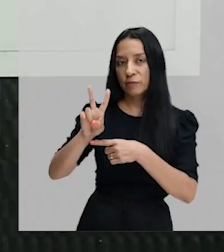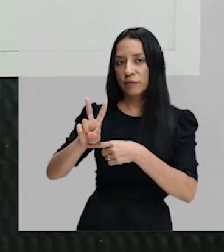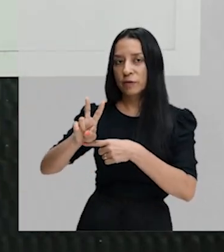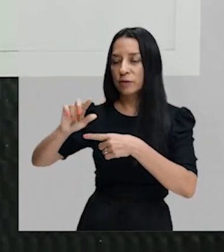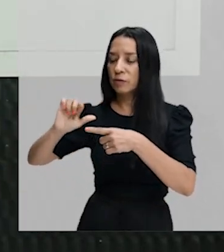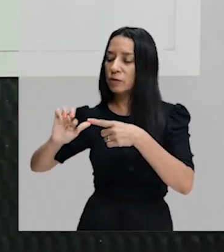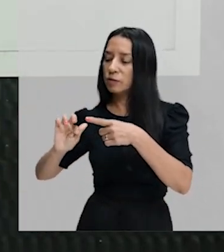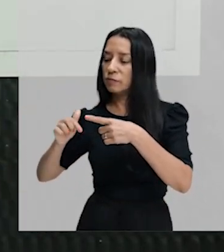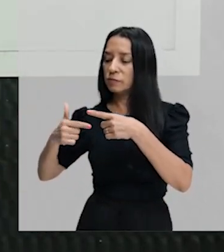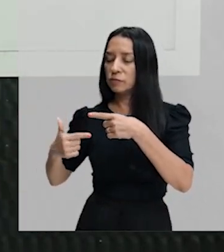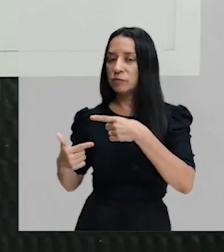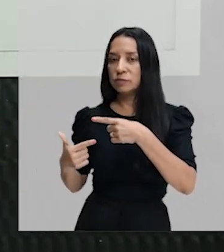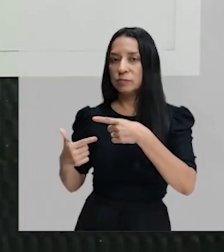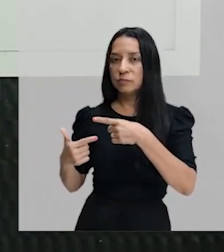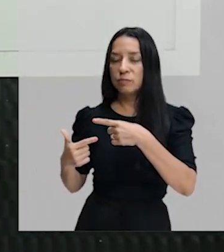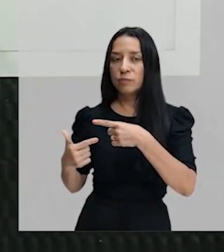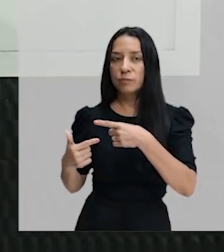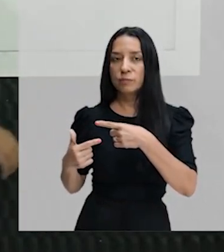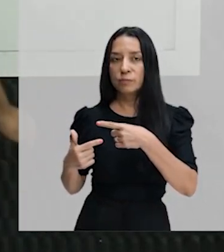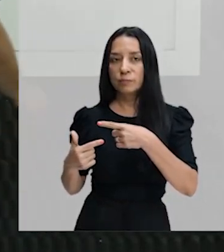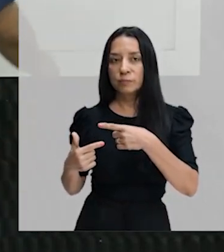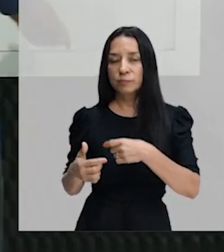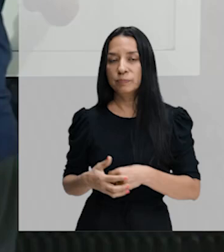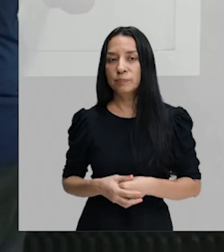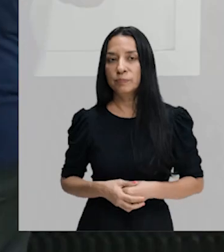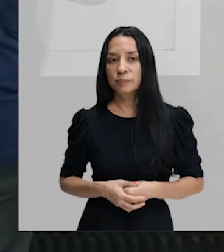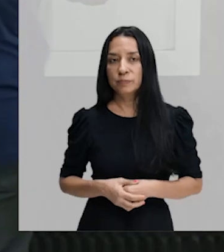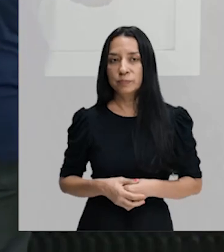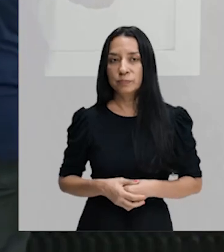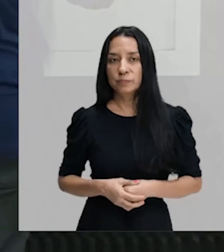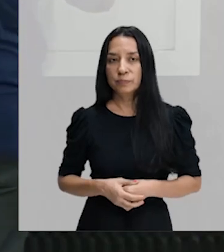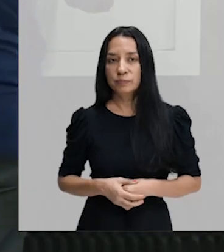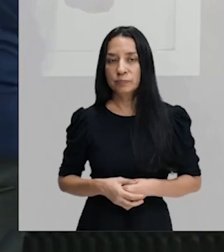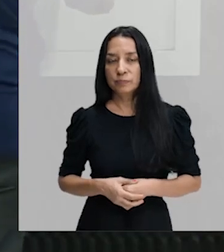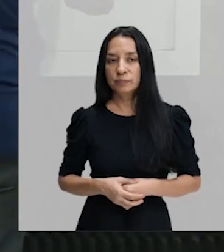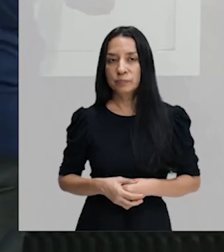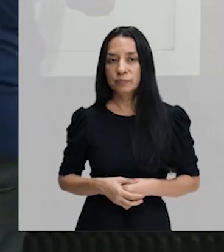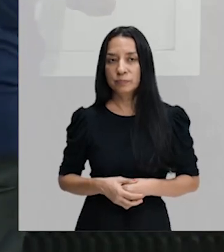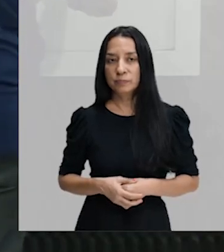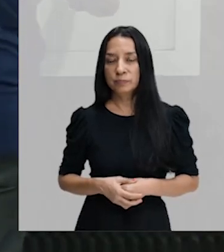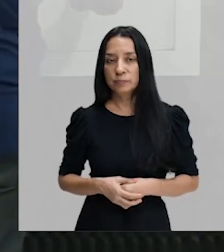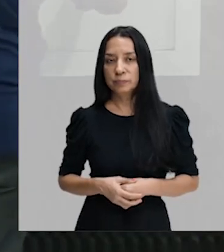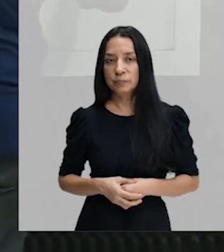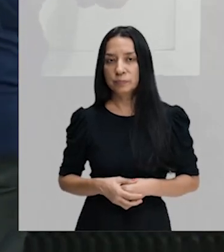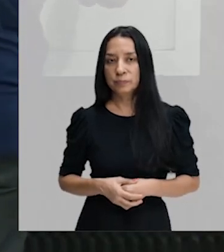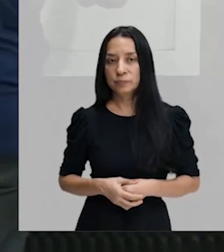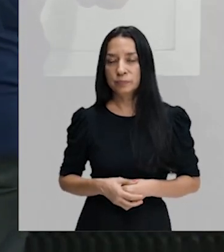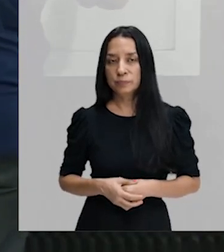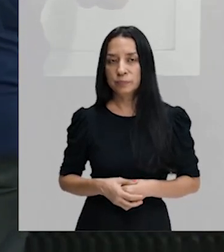Tá ok então o comprimento de onda dois vai ser igual ao que